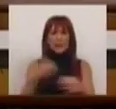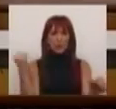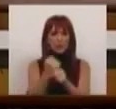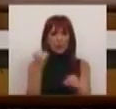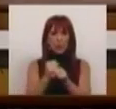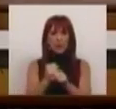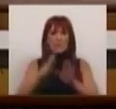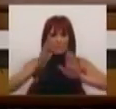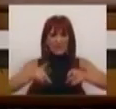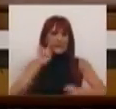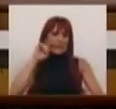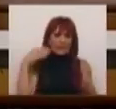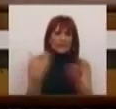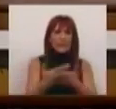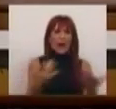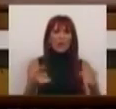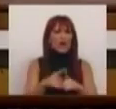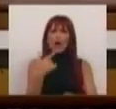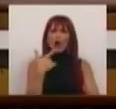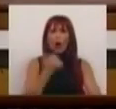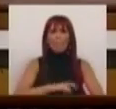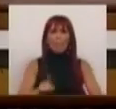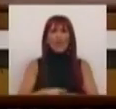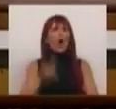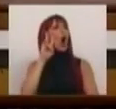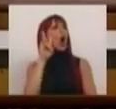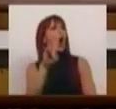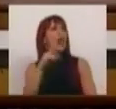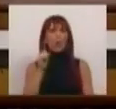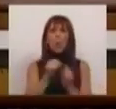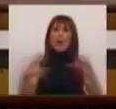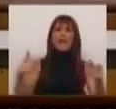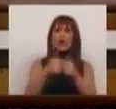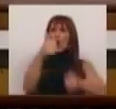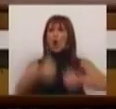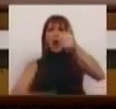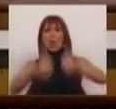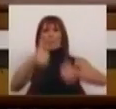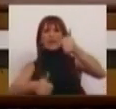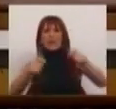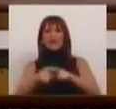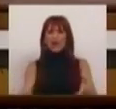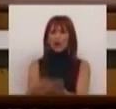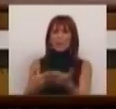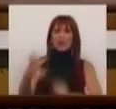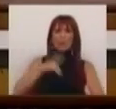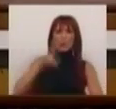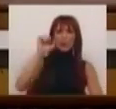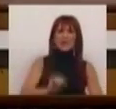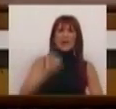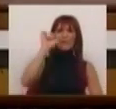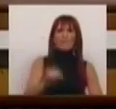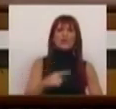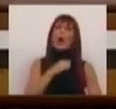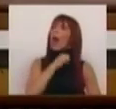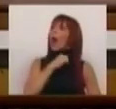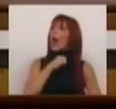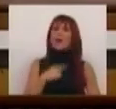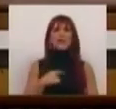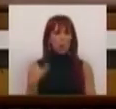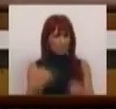laborais devem ser garantidos e não se pode olhar para o aumento da competitividade da economia portuguesa, ignorando